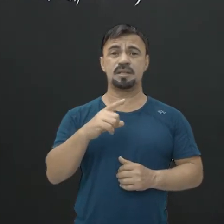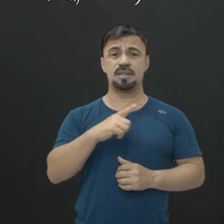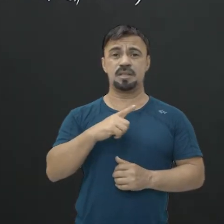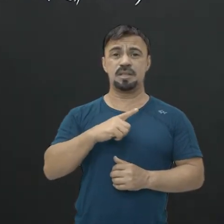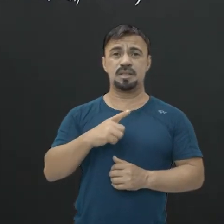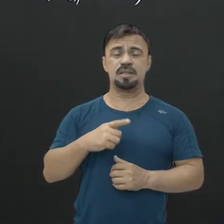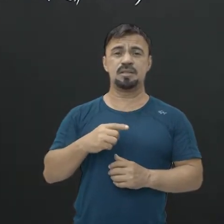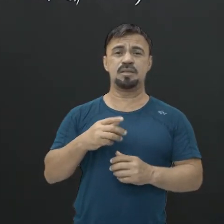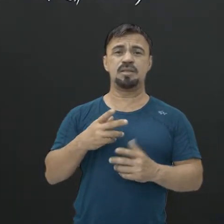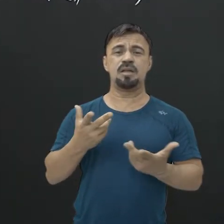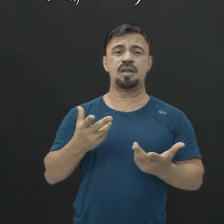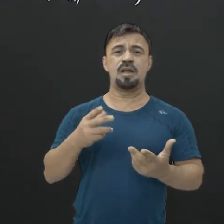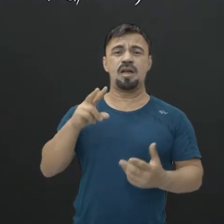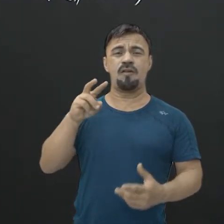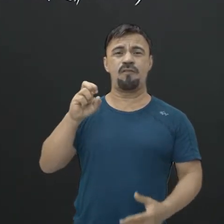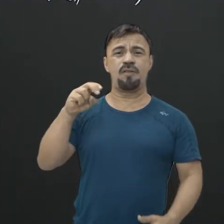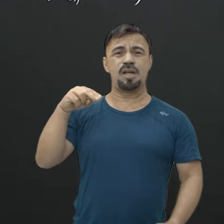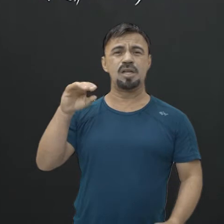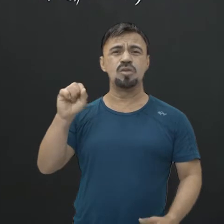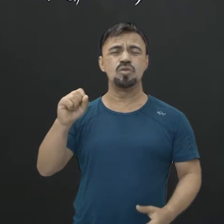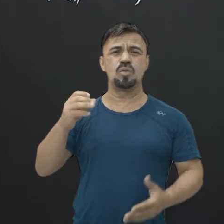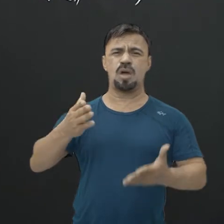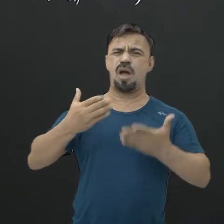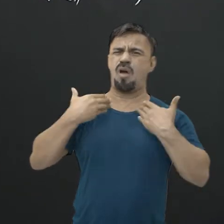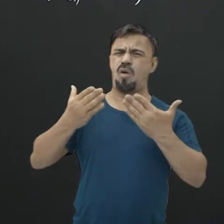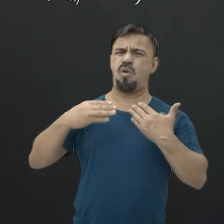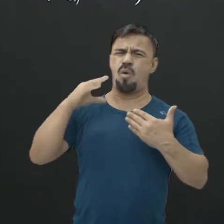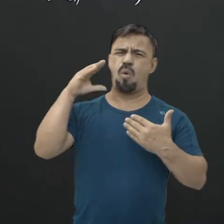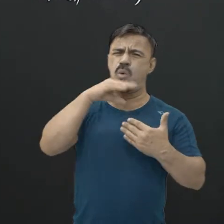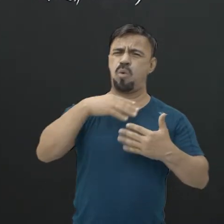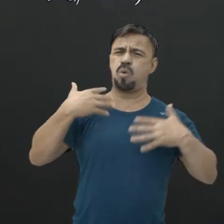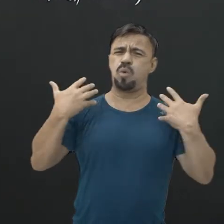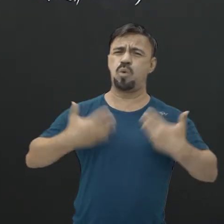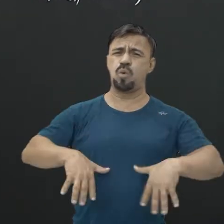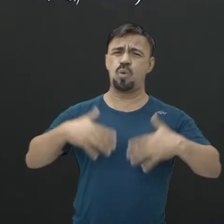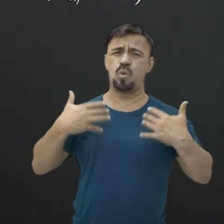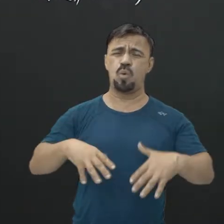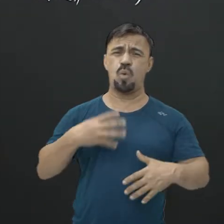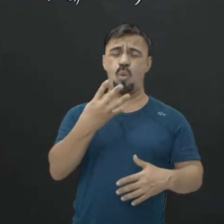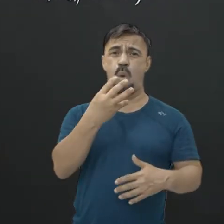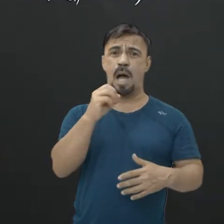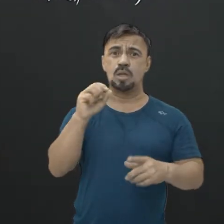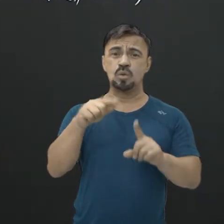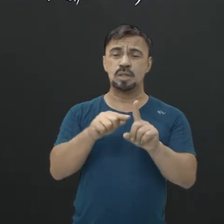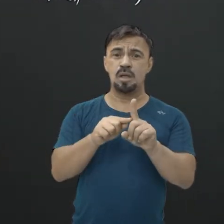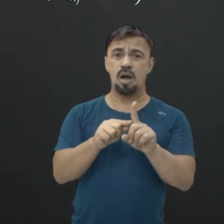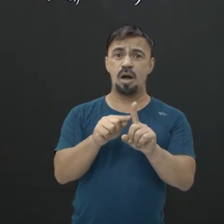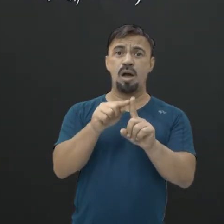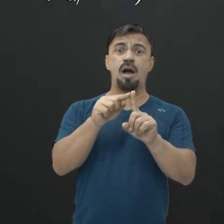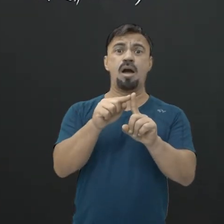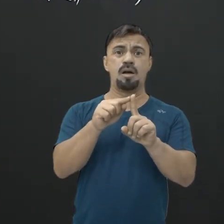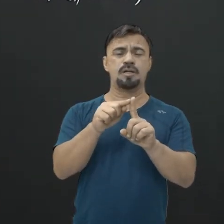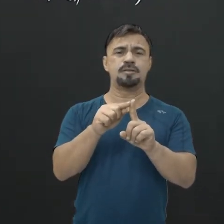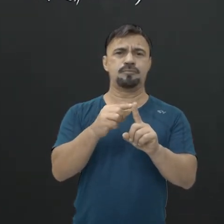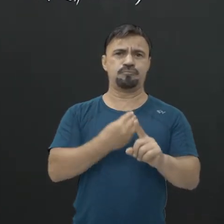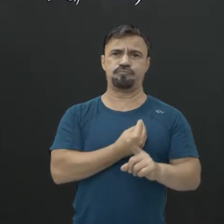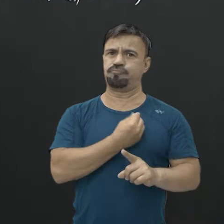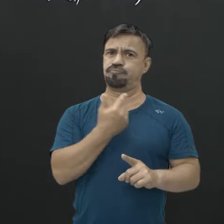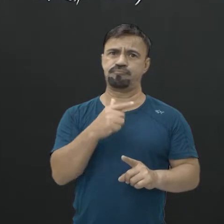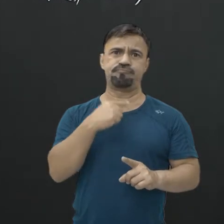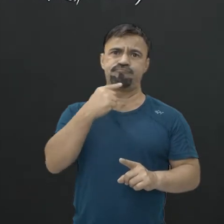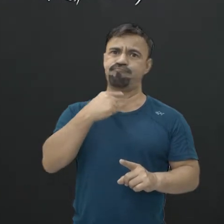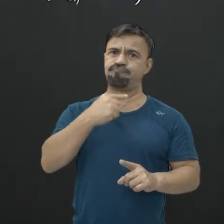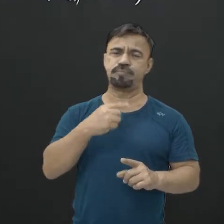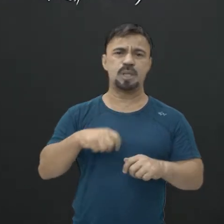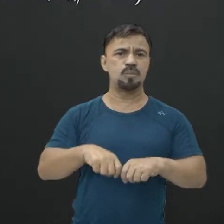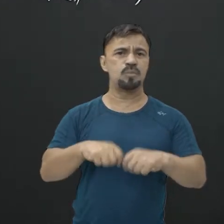como Vênus, seria muito calor, muito calor, mais de 400 graus Celsius, não ia rolar essa vida, não. Se fosse,